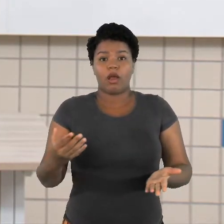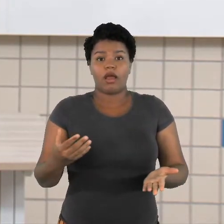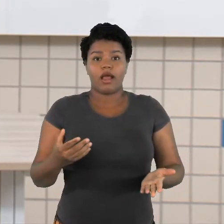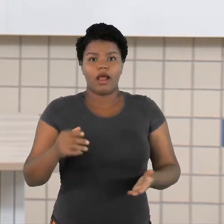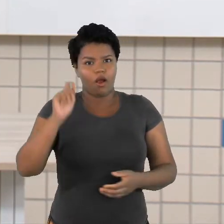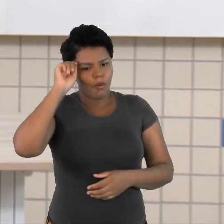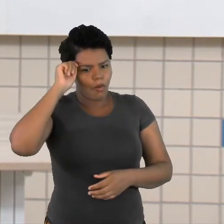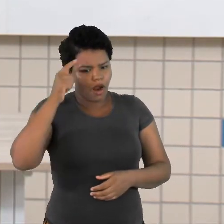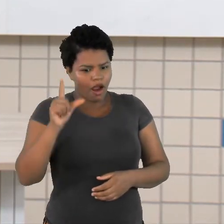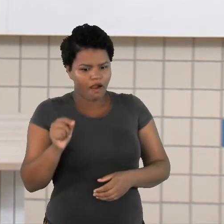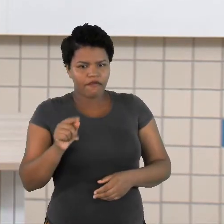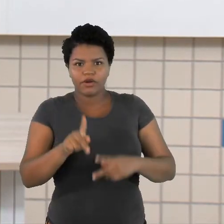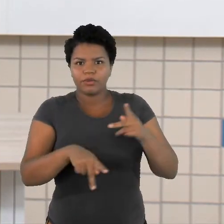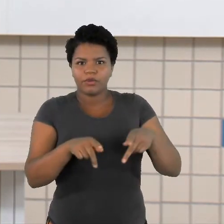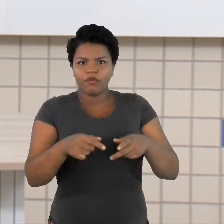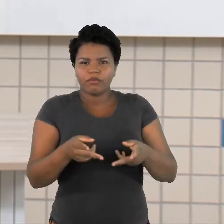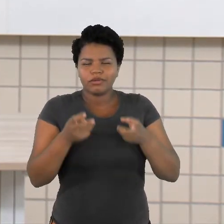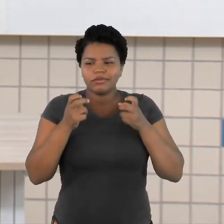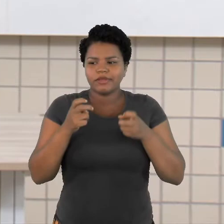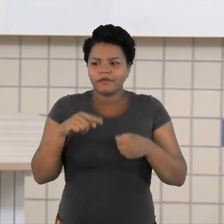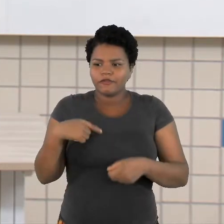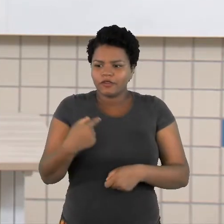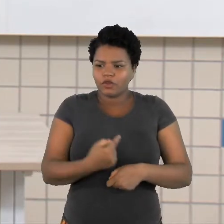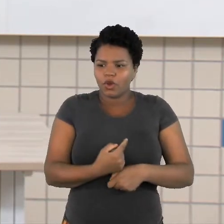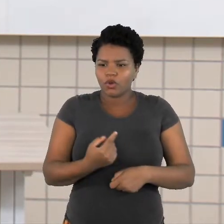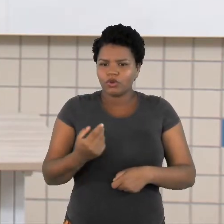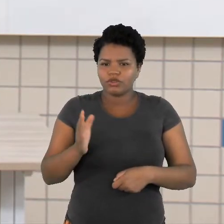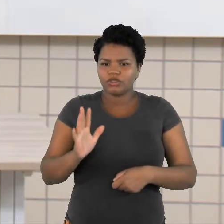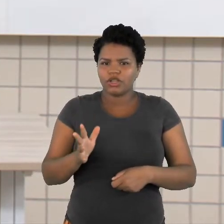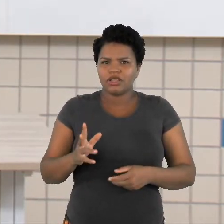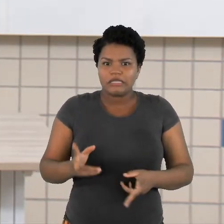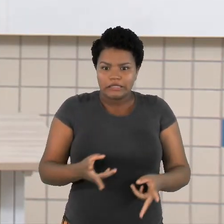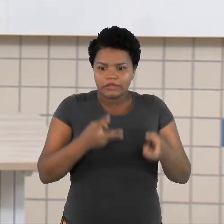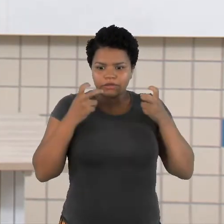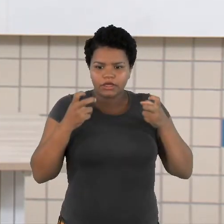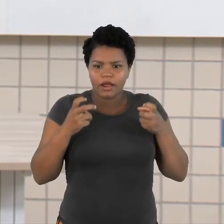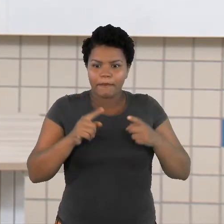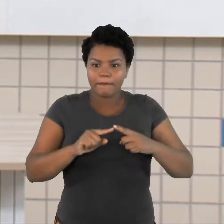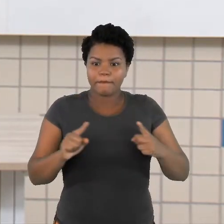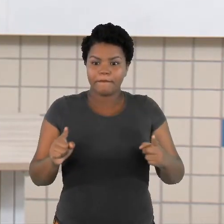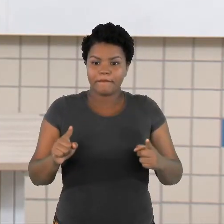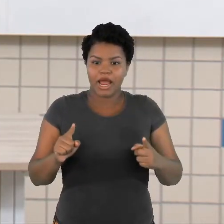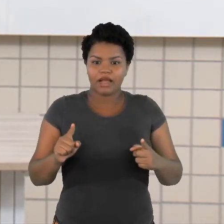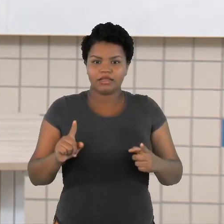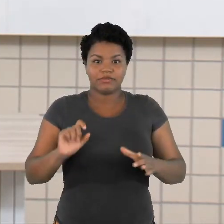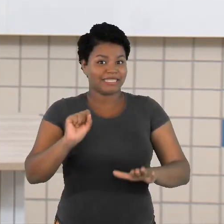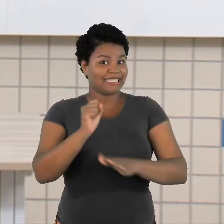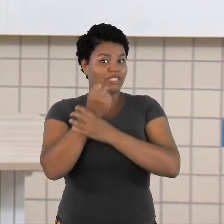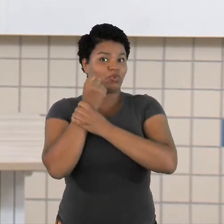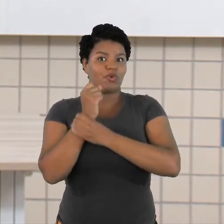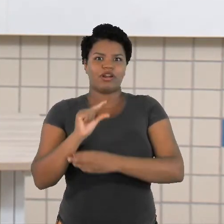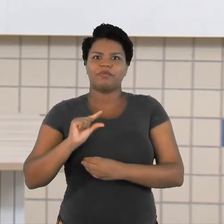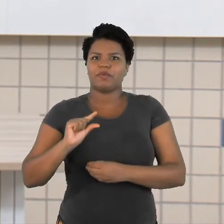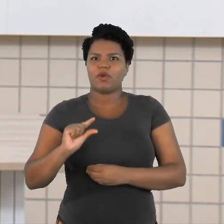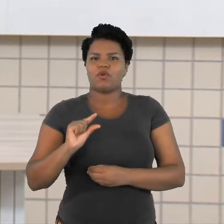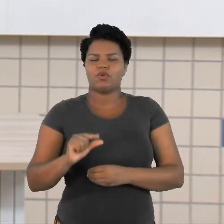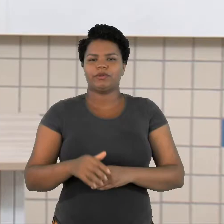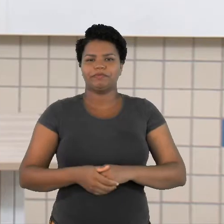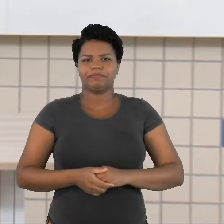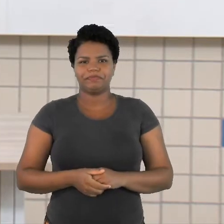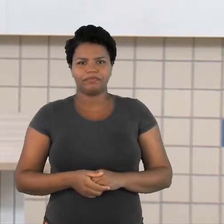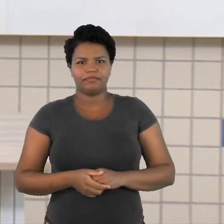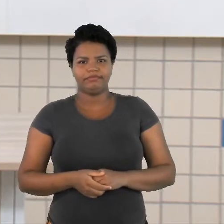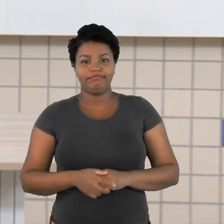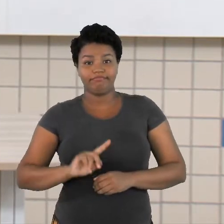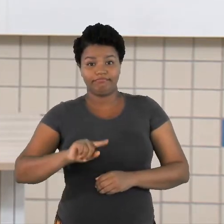perceberam, olha, nós já somos explorados, mas agora eles não estão com tanta segurança assim. Depois da Segunda